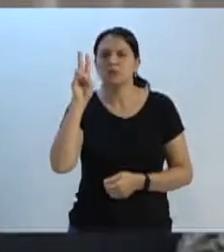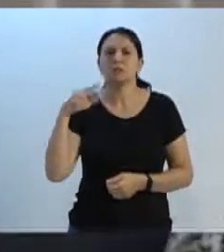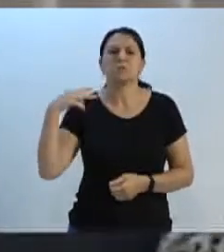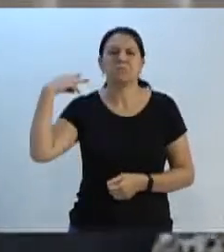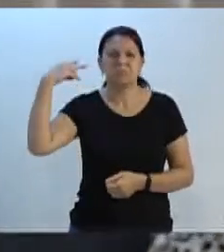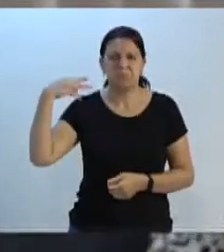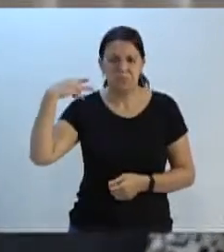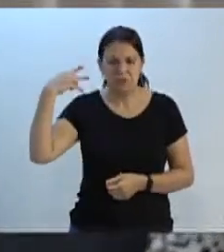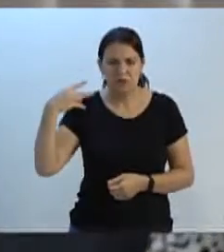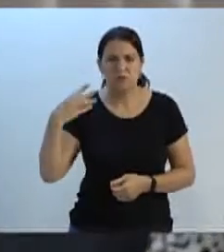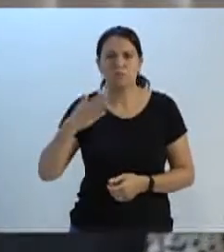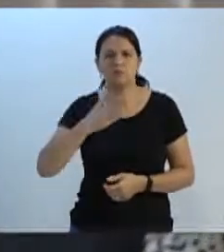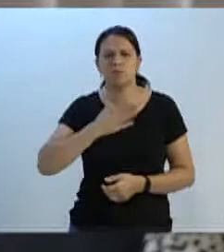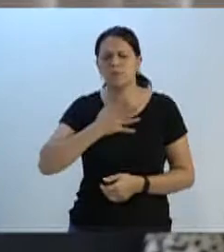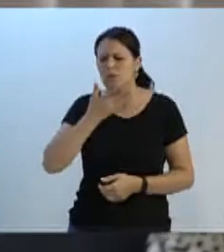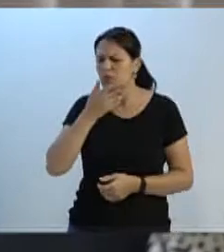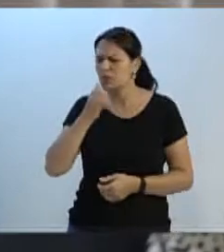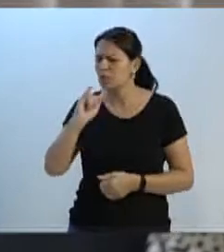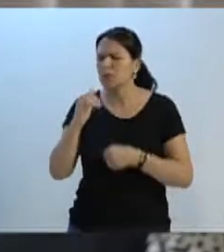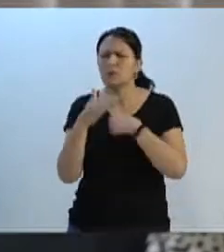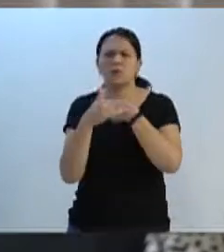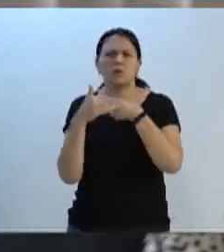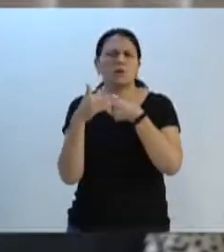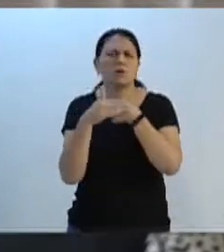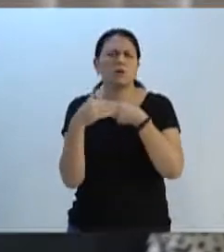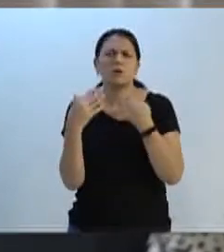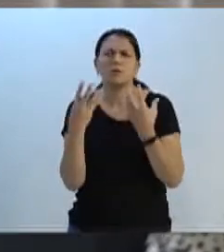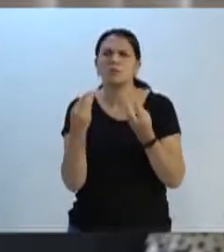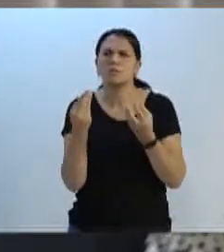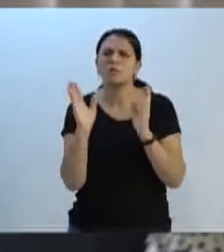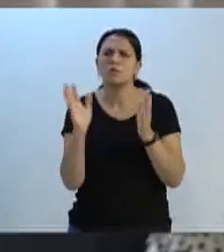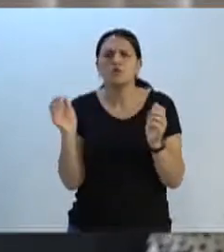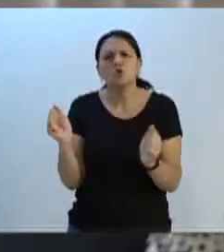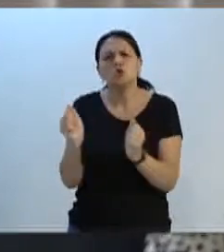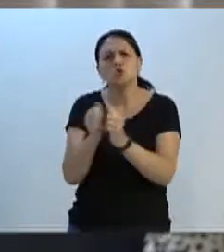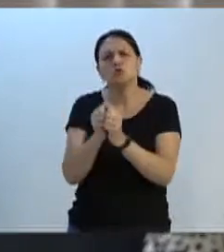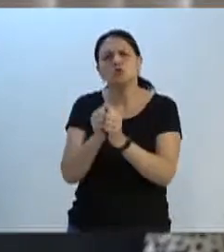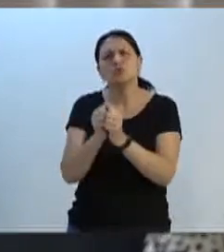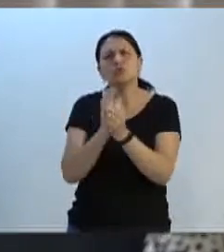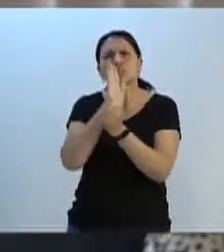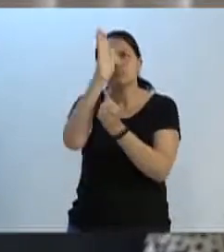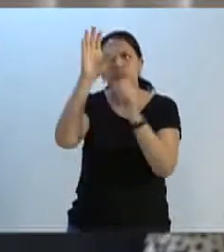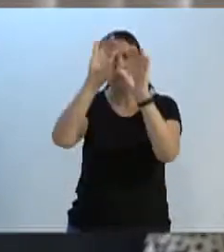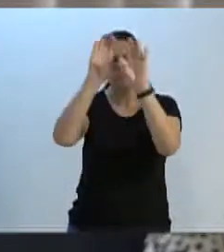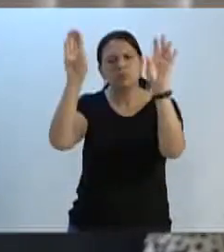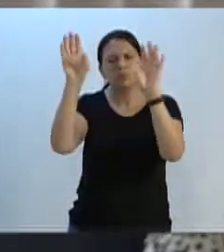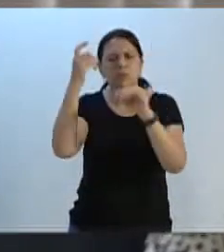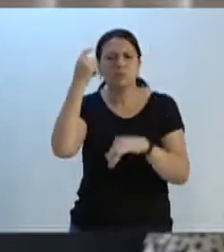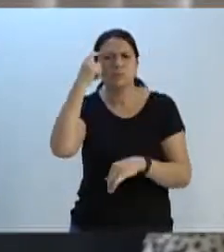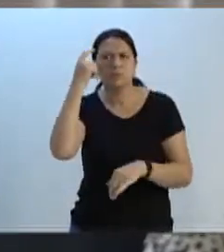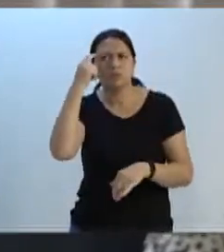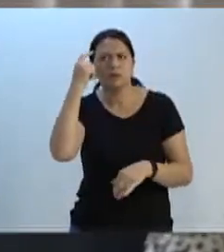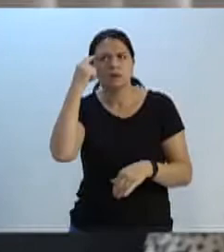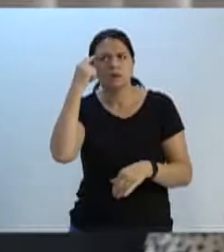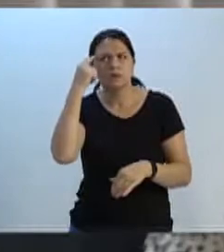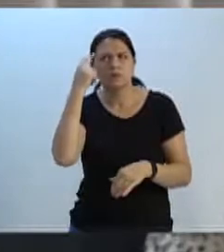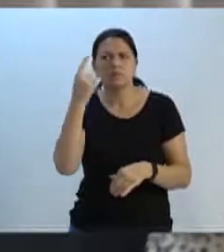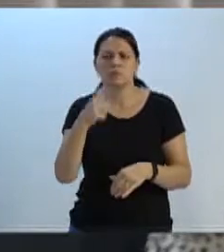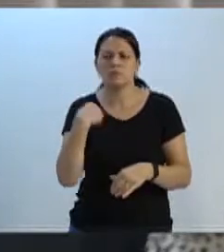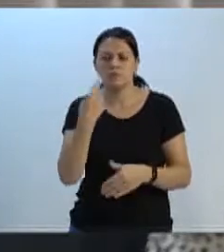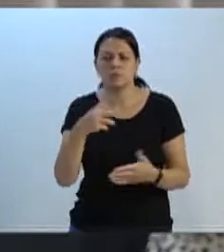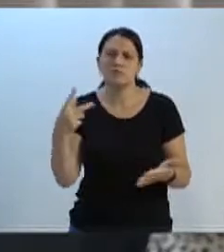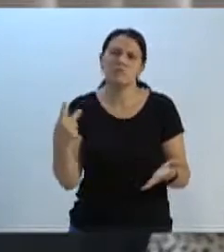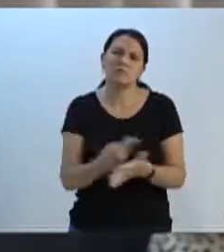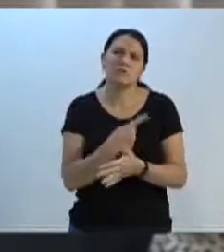foi. Meu pai tinha um grande carinho por ele, os dois hoje certamente estão juntos lá no céu, pensando nos nossos erros e